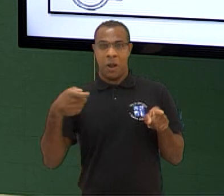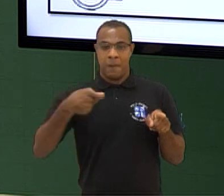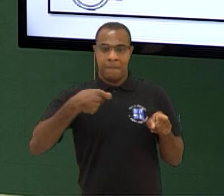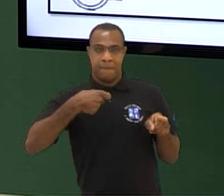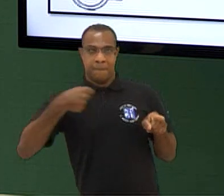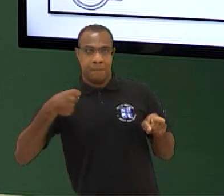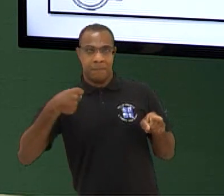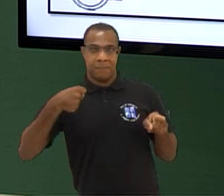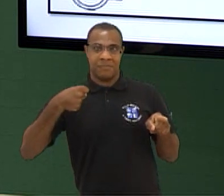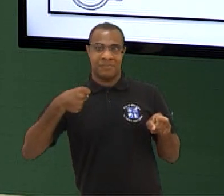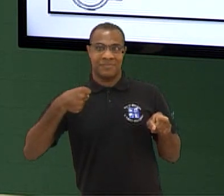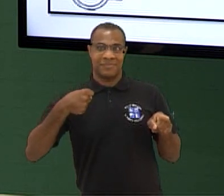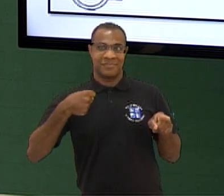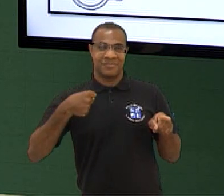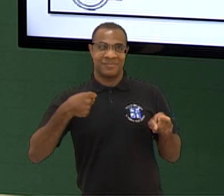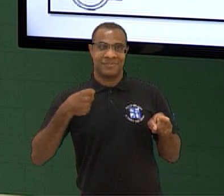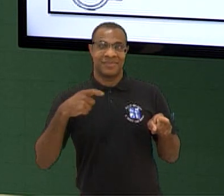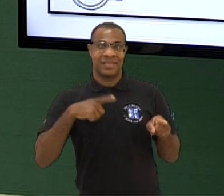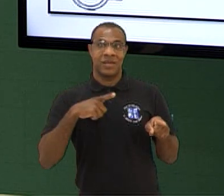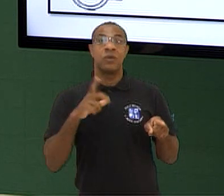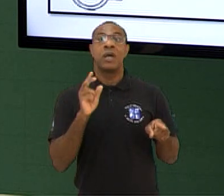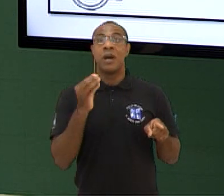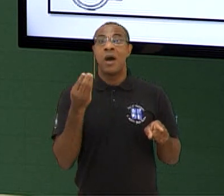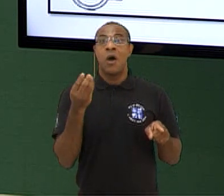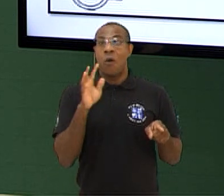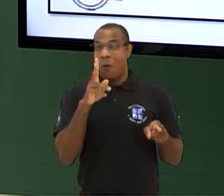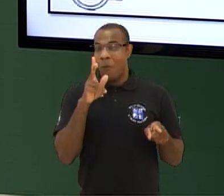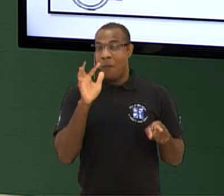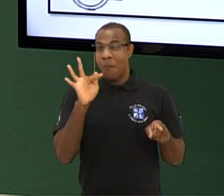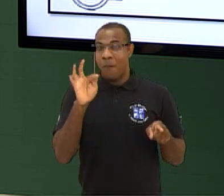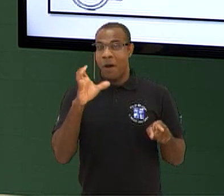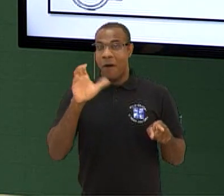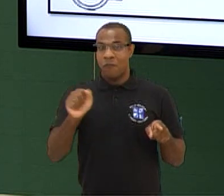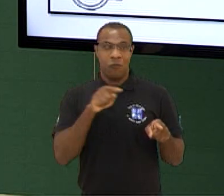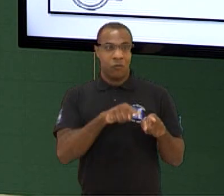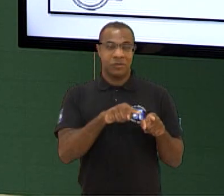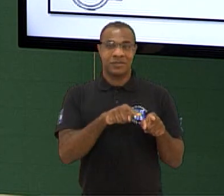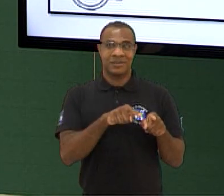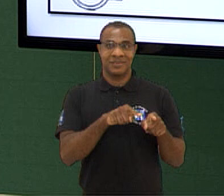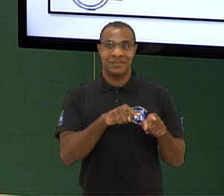força, literalmente, de ser empurrada